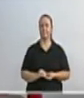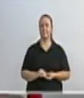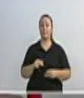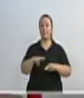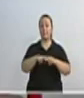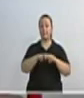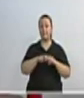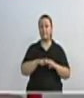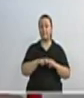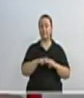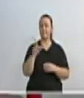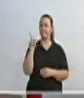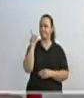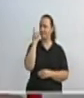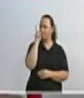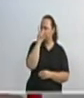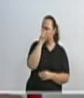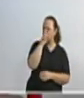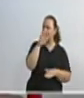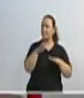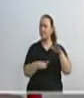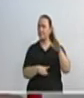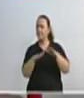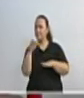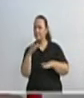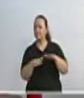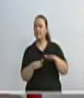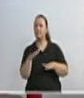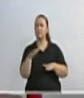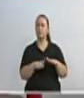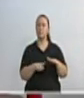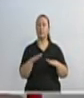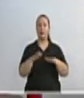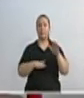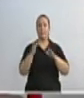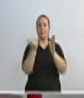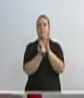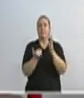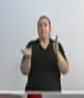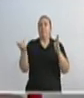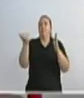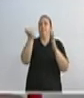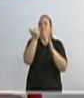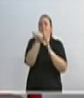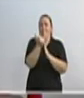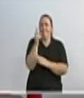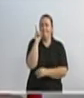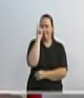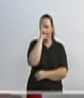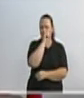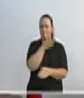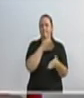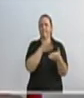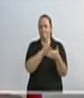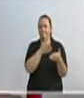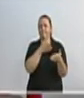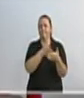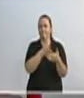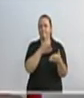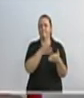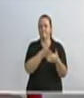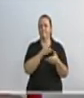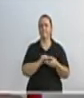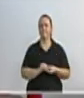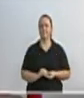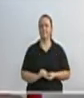de dificuldade, um grau, muitas vezes, excessivo, né, em relação às restrições, né. Então,